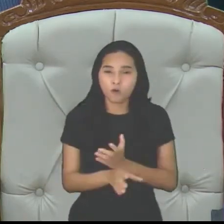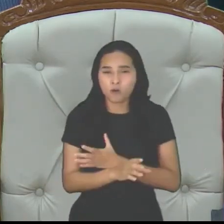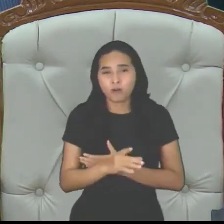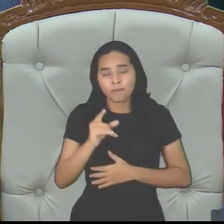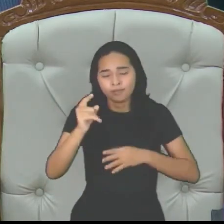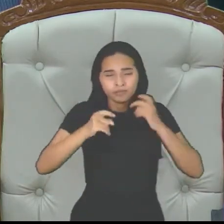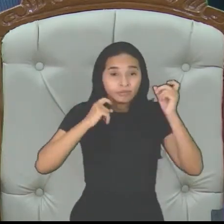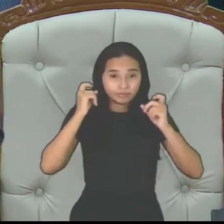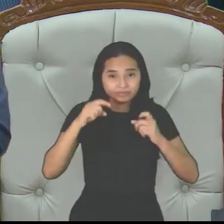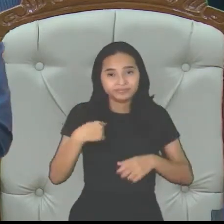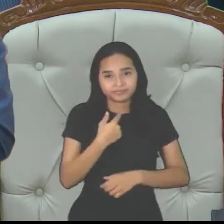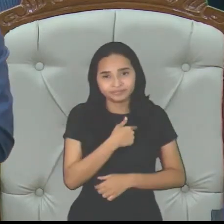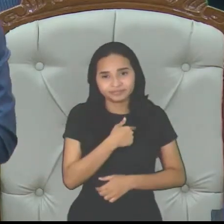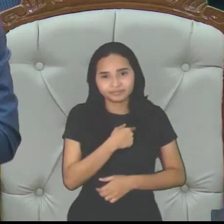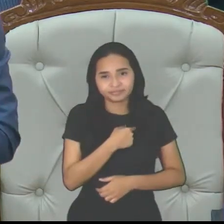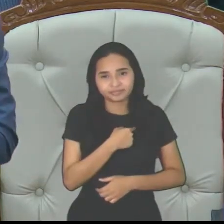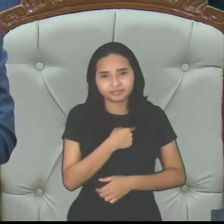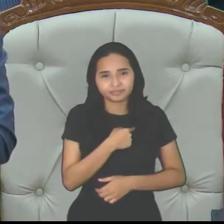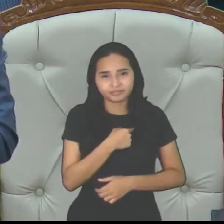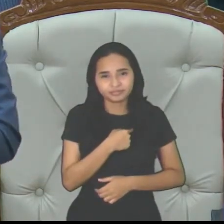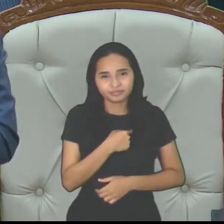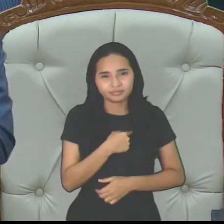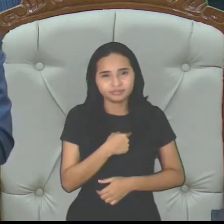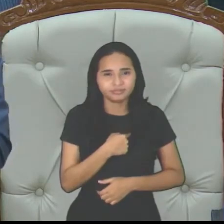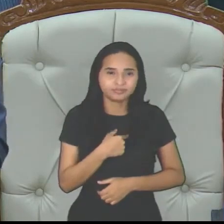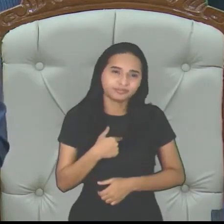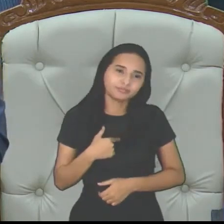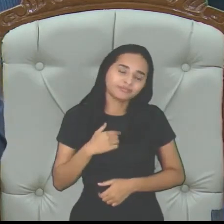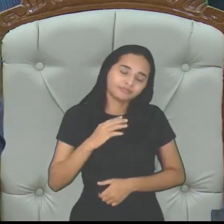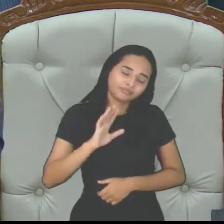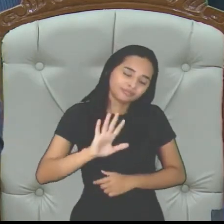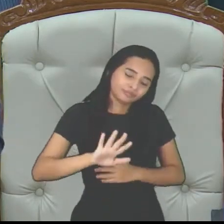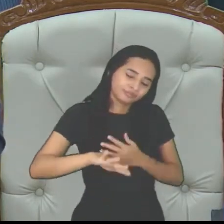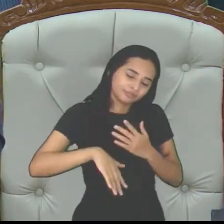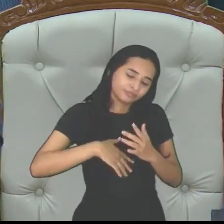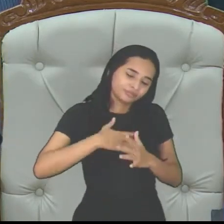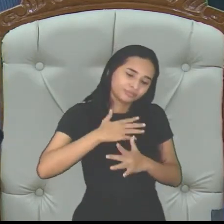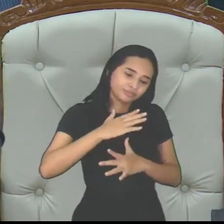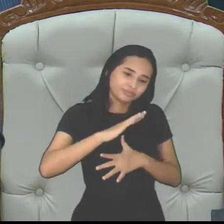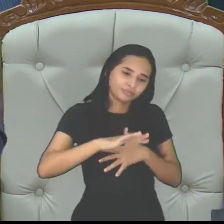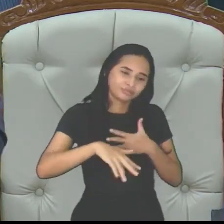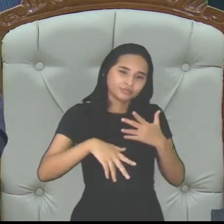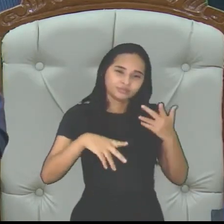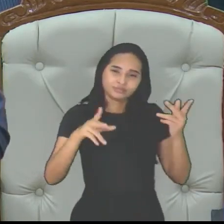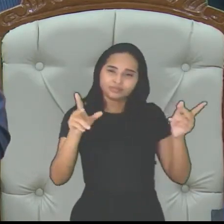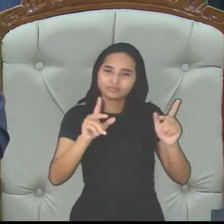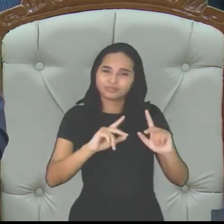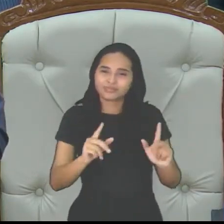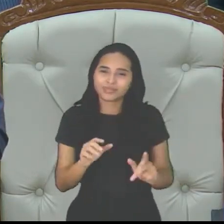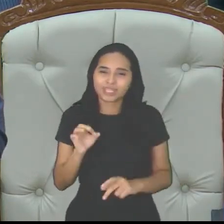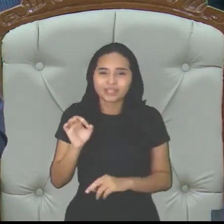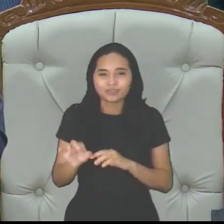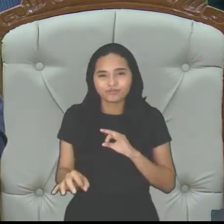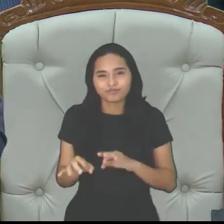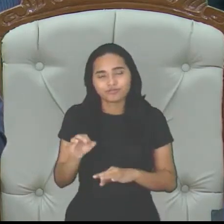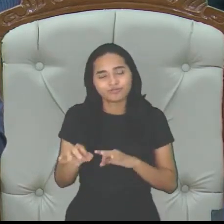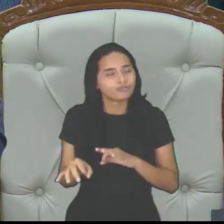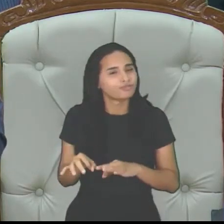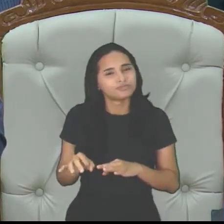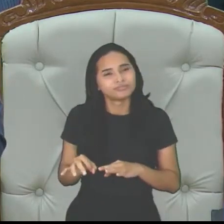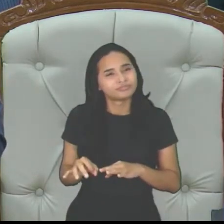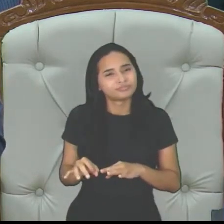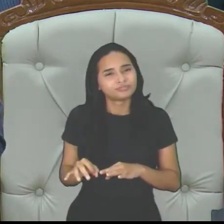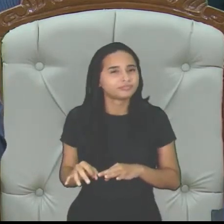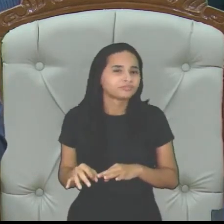preocupação nossa é que essa deturpação da paz e da justiça, ela não venha de